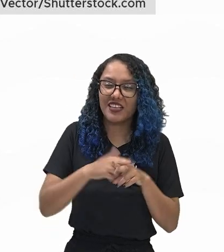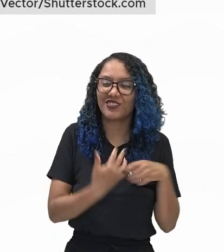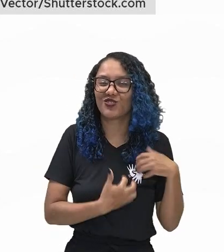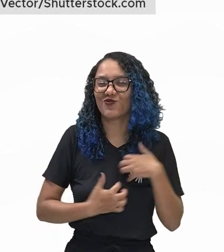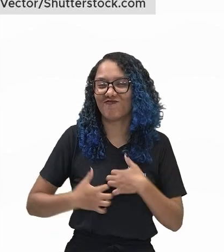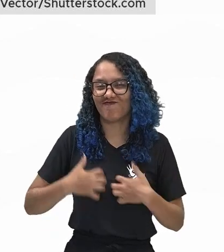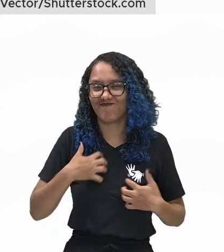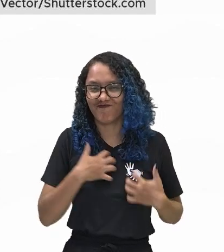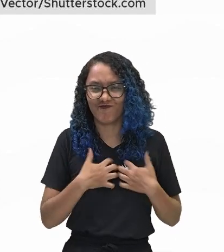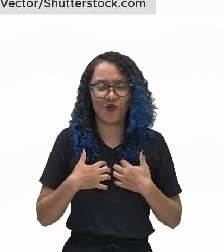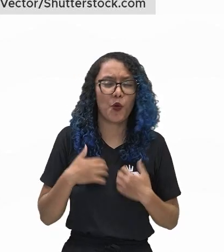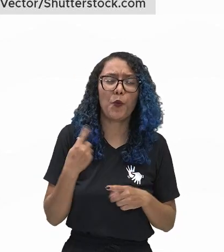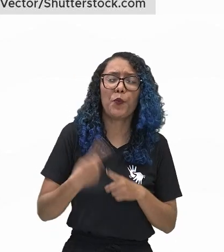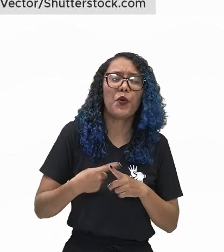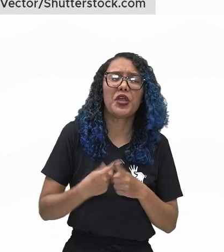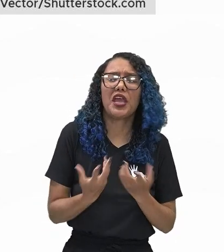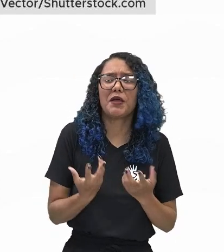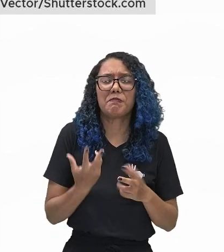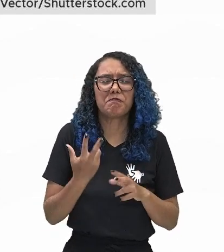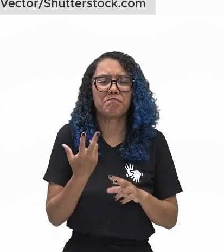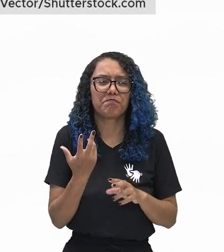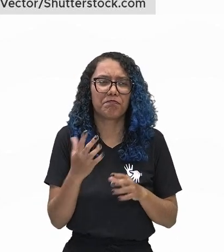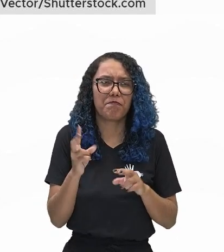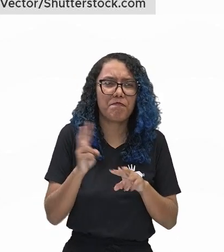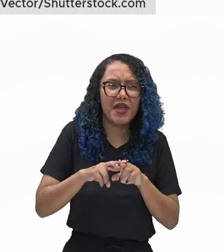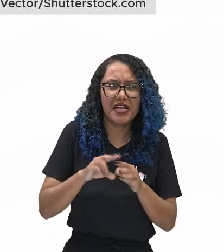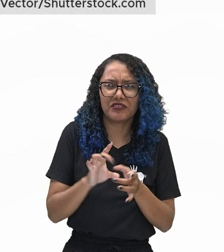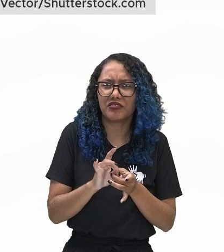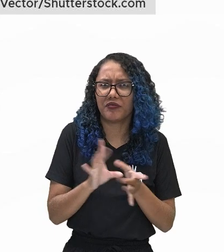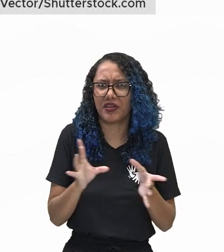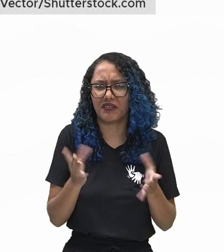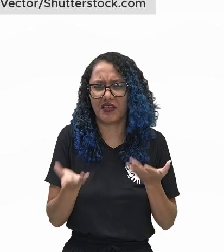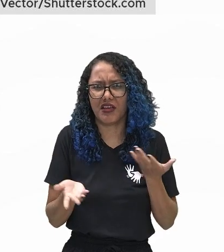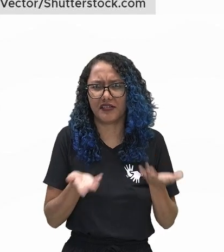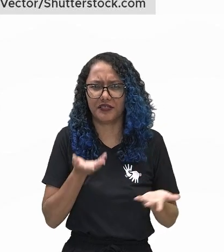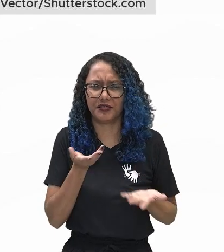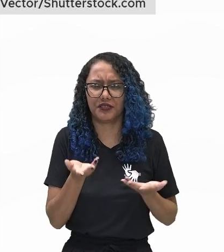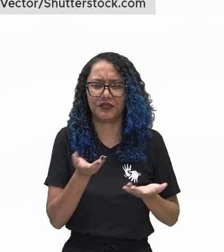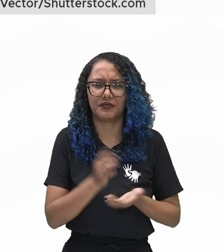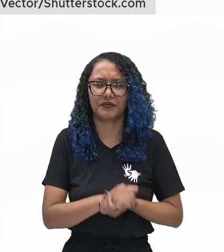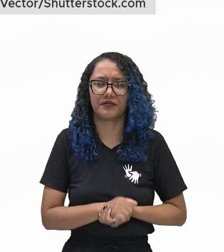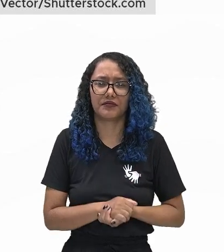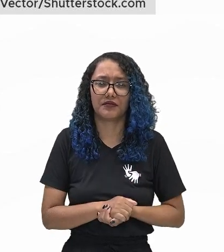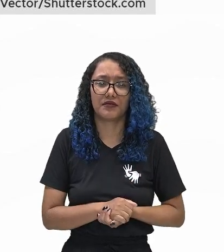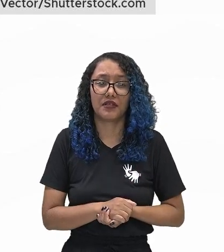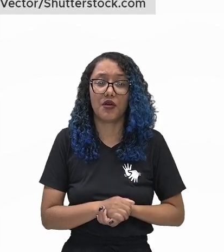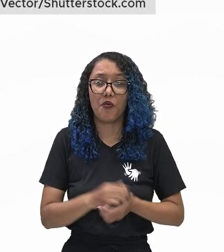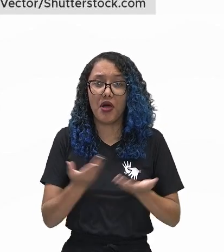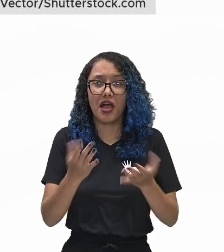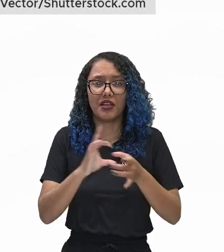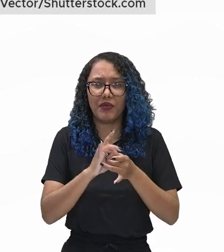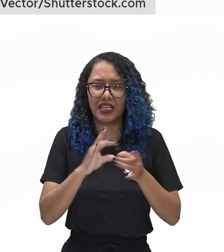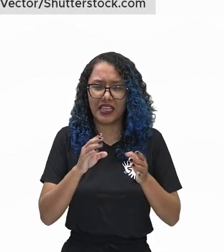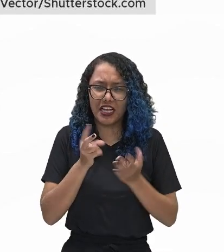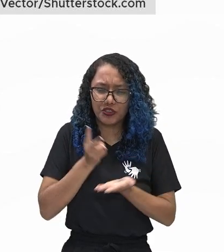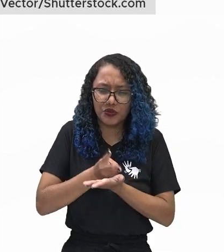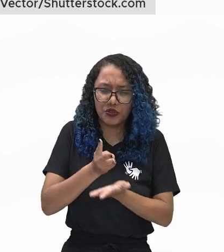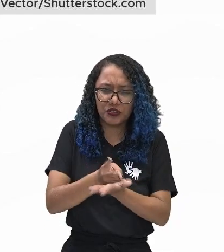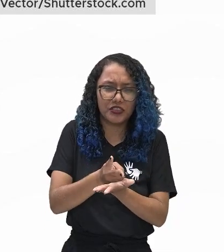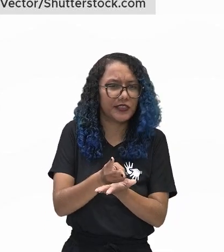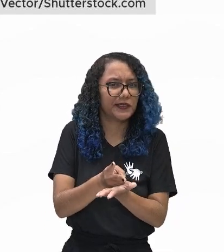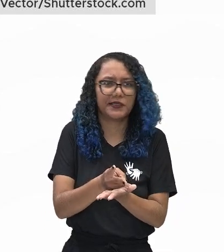somos condenados à liberdade? Porque essa liberdade ela não é plena. A liberdade ela